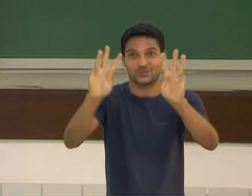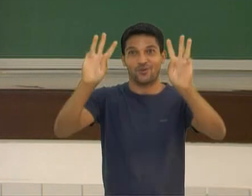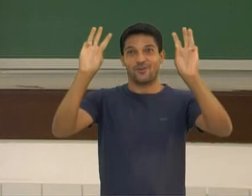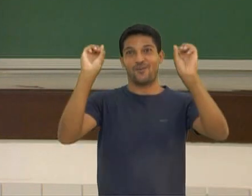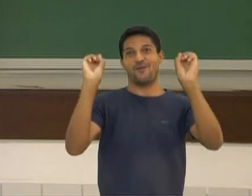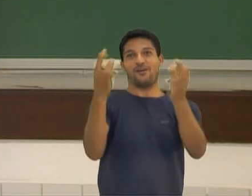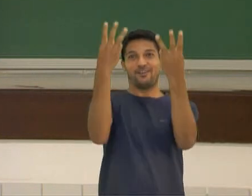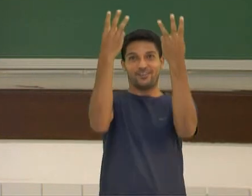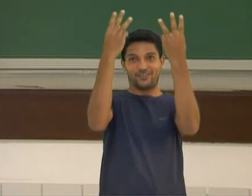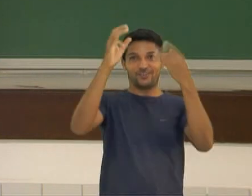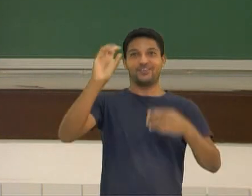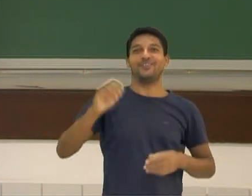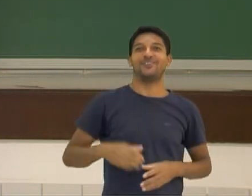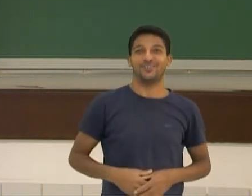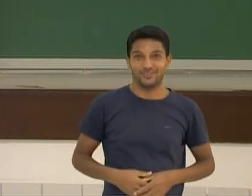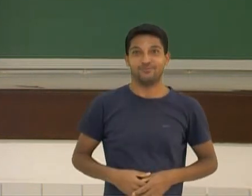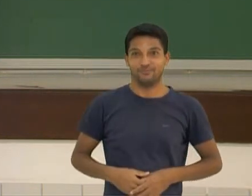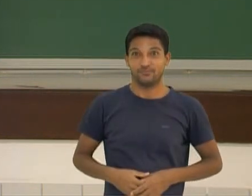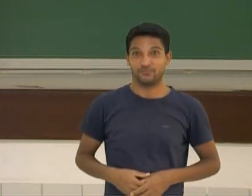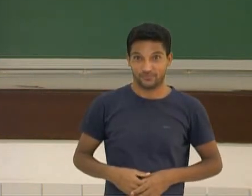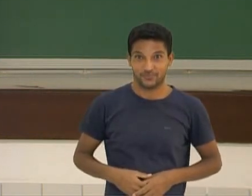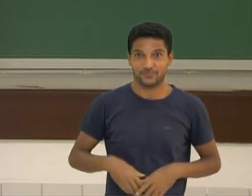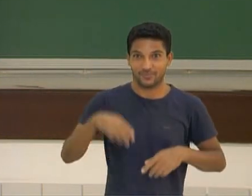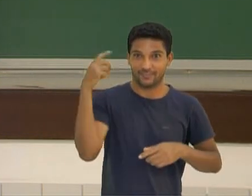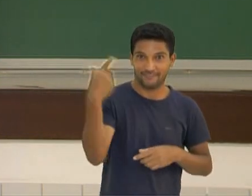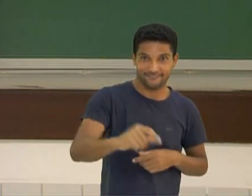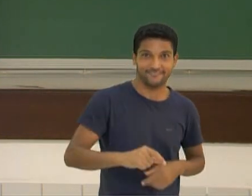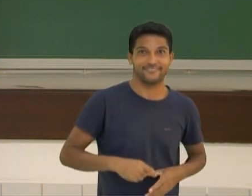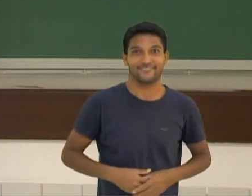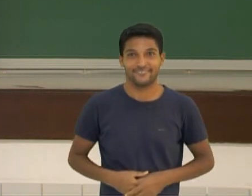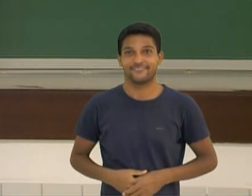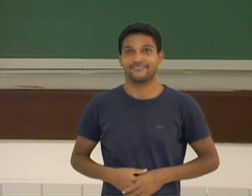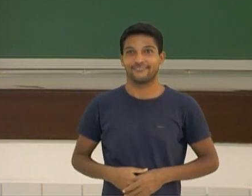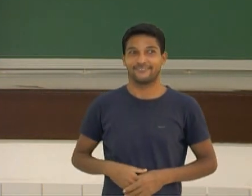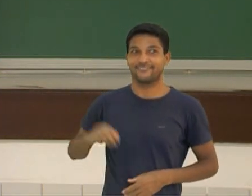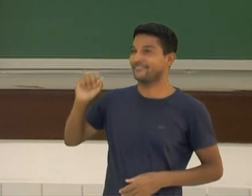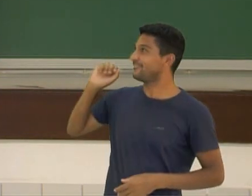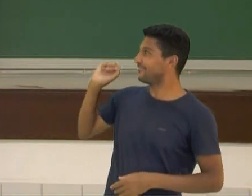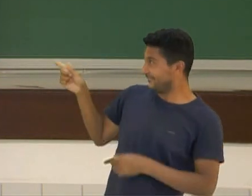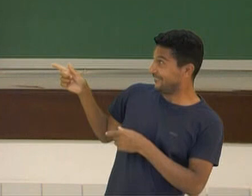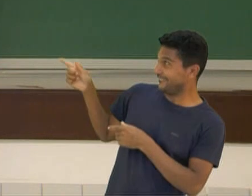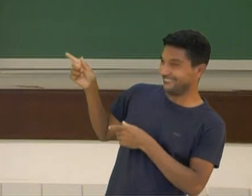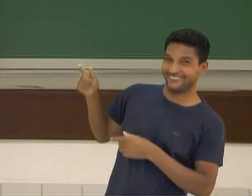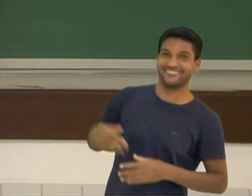show! Vem comigo, Isaías. Tá na beleza agora?